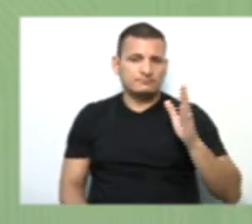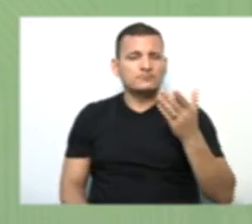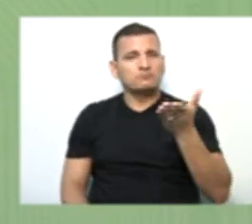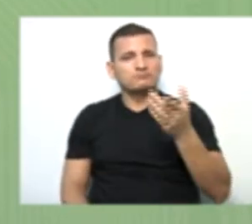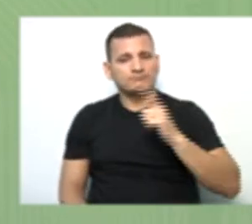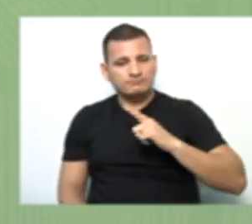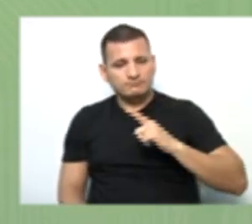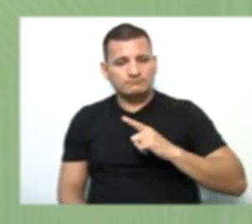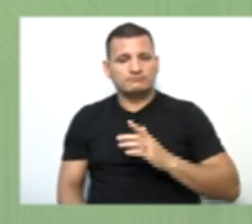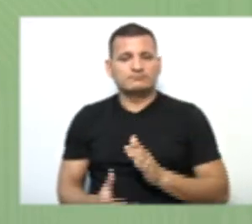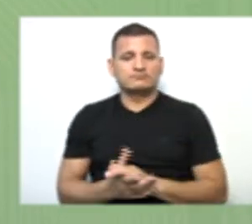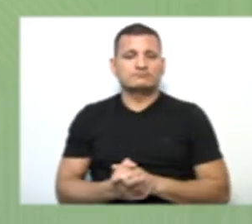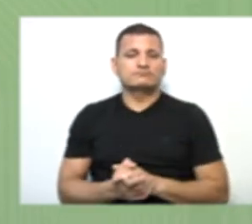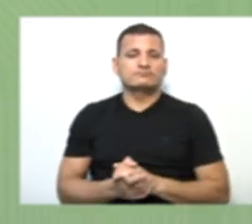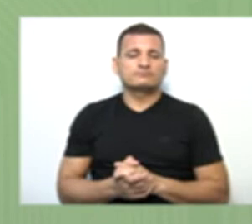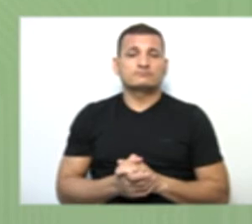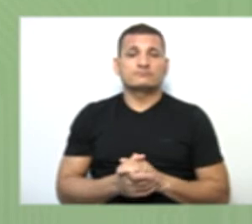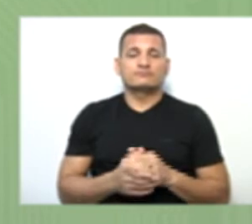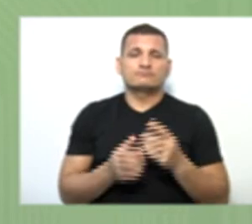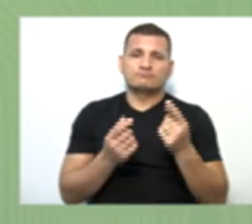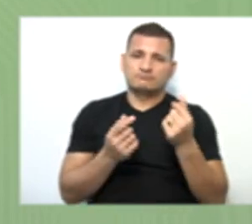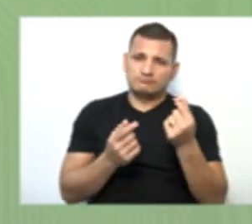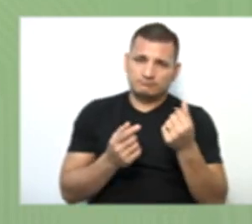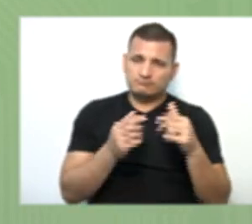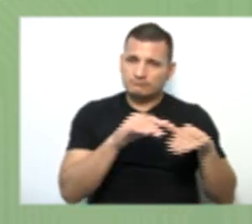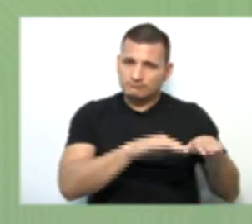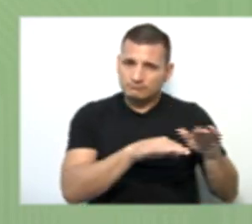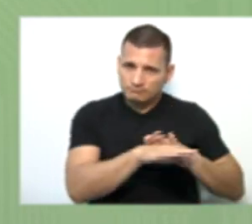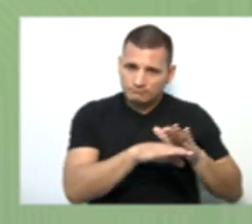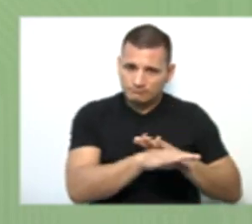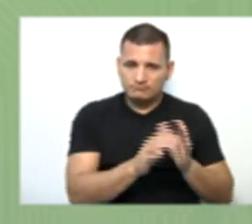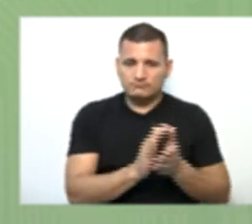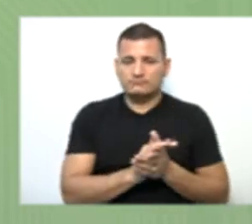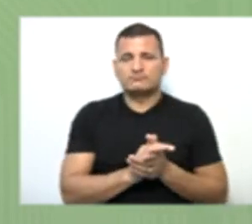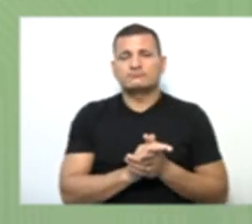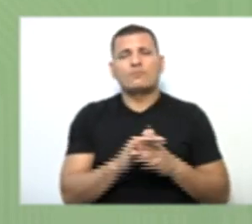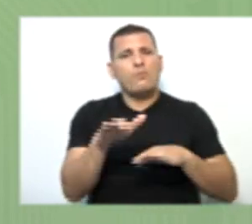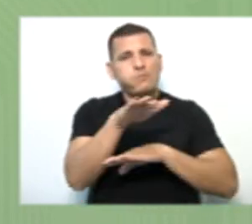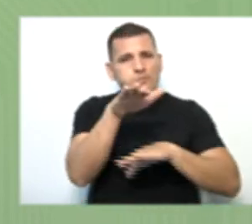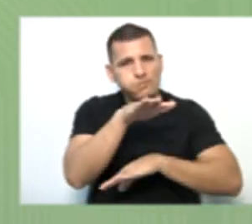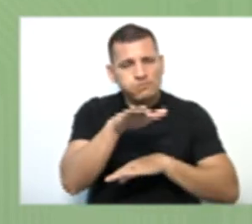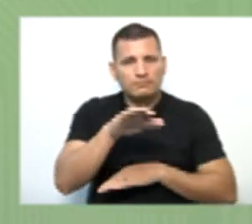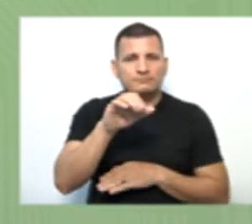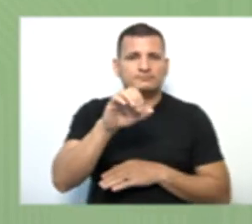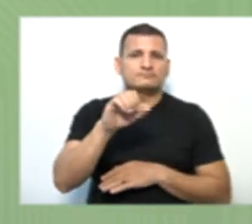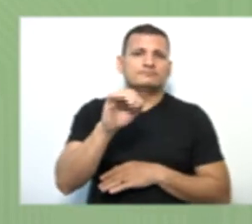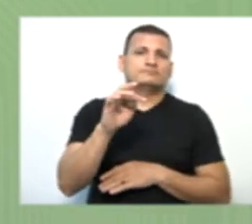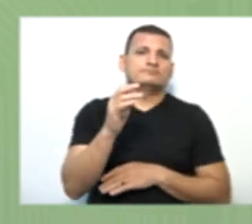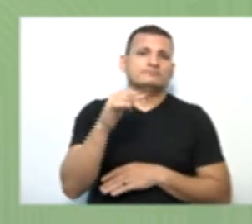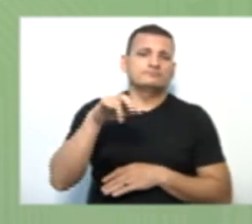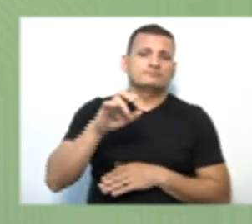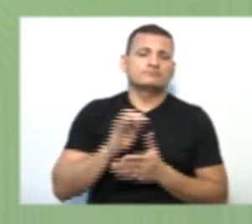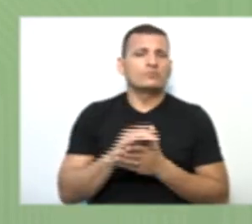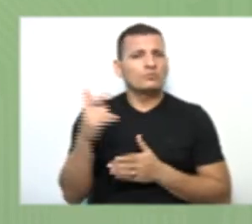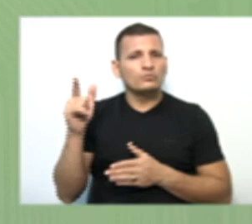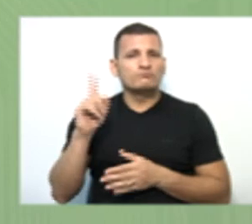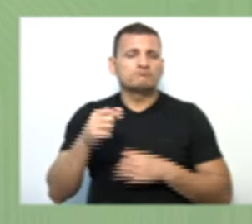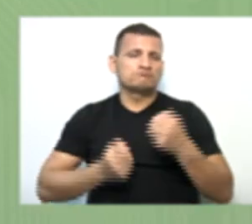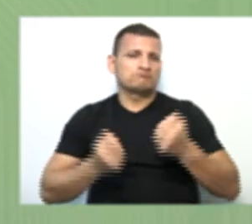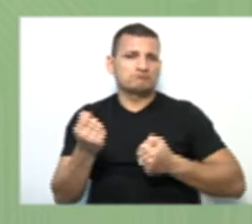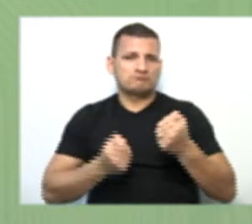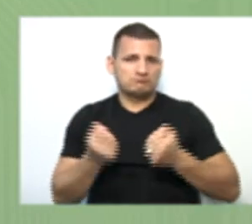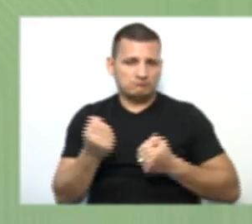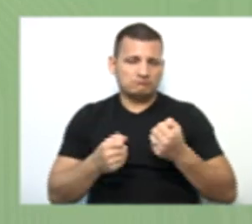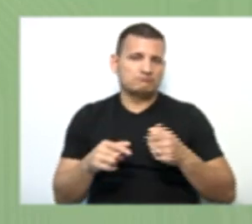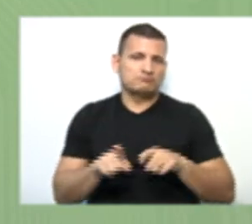caixa, que é o dinheiro, o estoque, por exemplo, estoque de cereais, Outro bem que podemos falar, os veículos, aí,